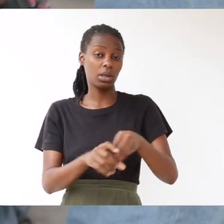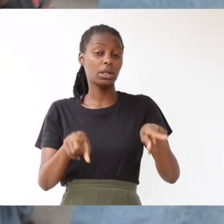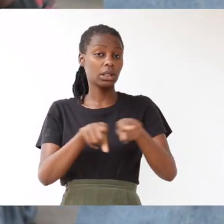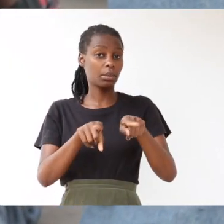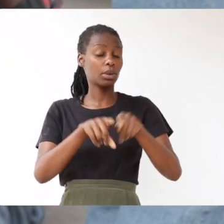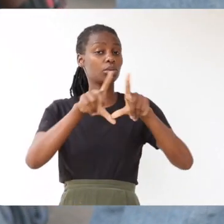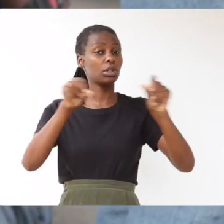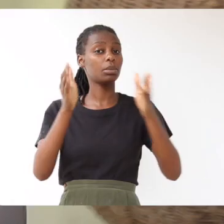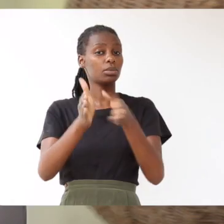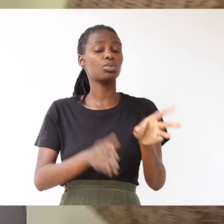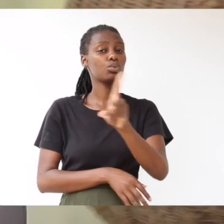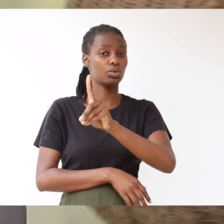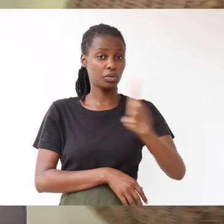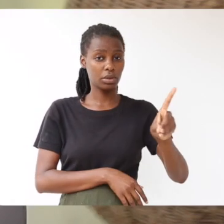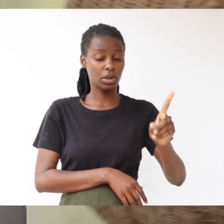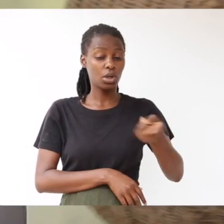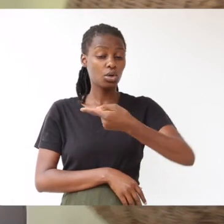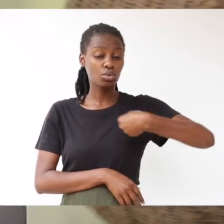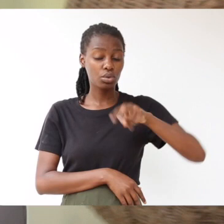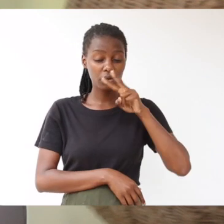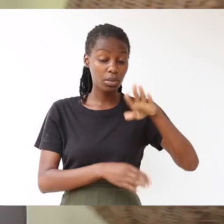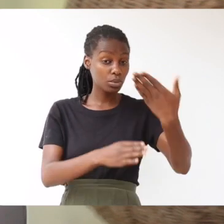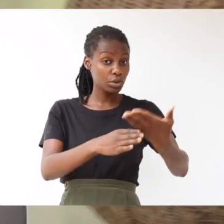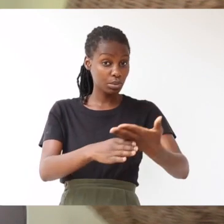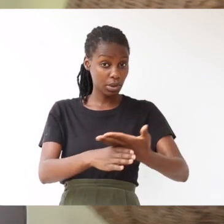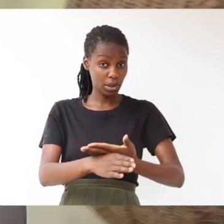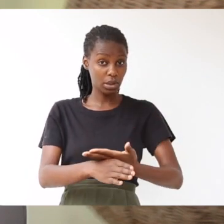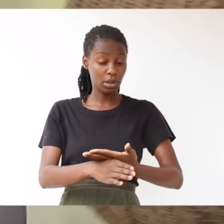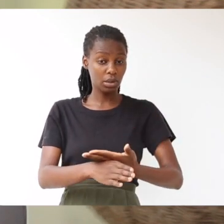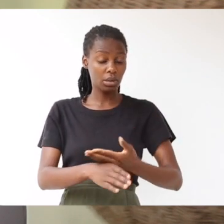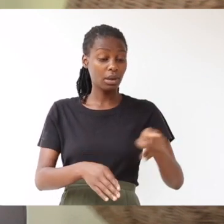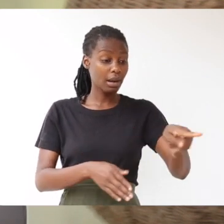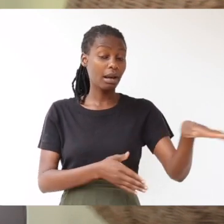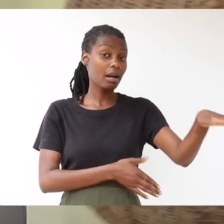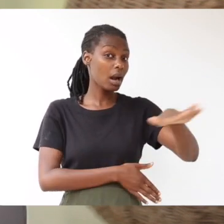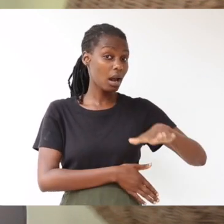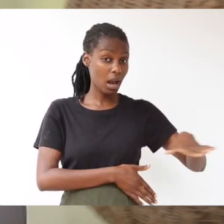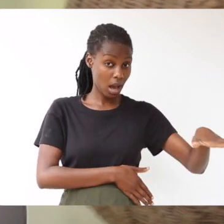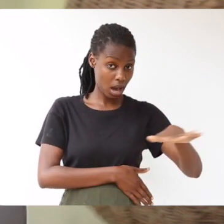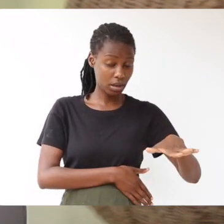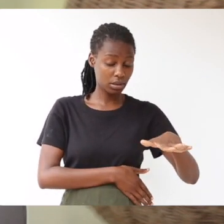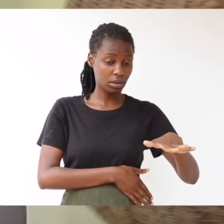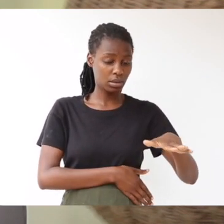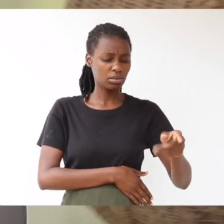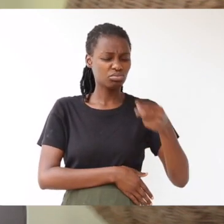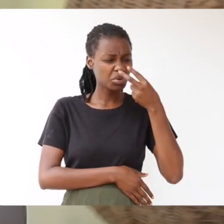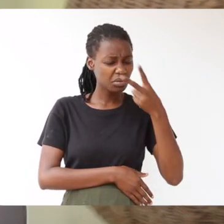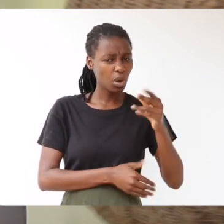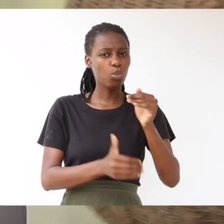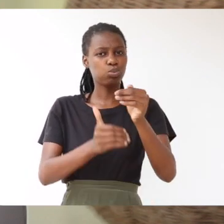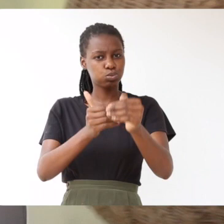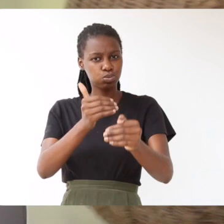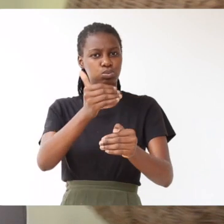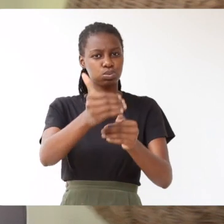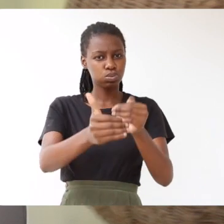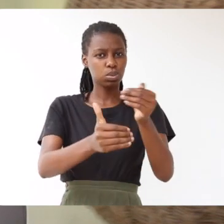também da deficiência. E no nosso olhar e experiências no terreno é que, não obstante os avanços